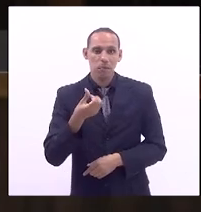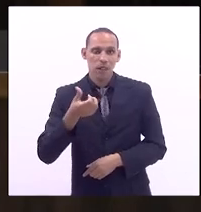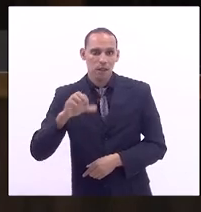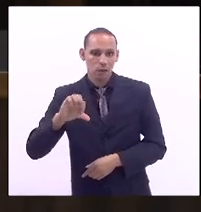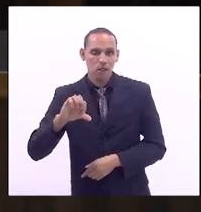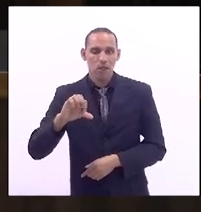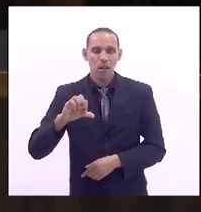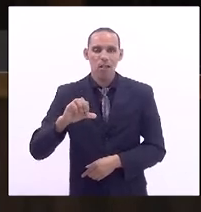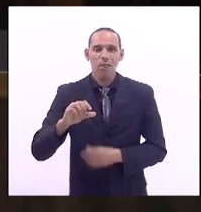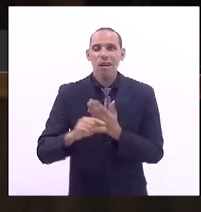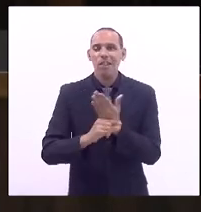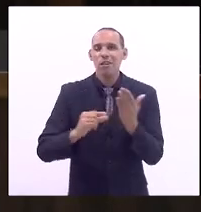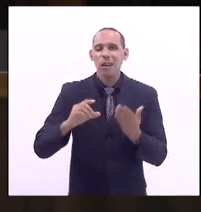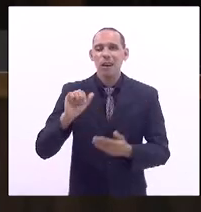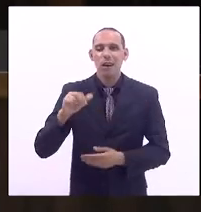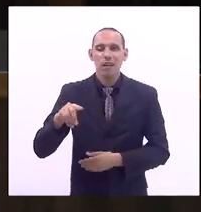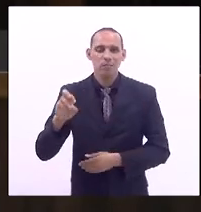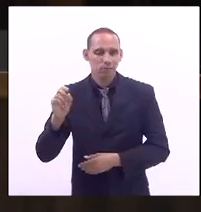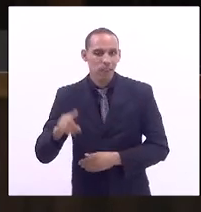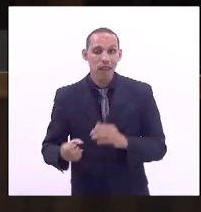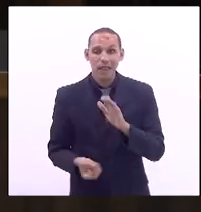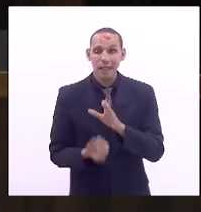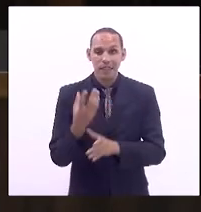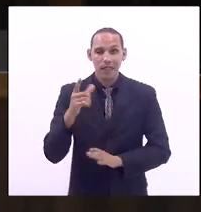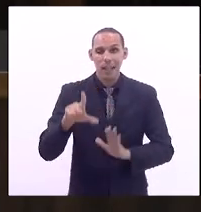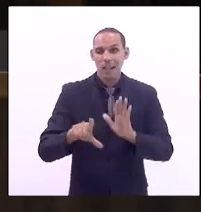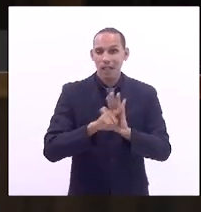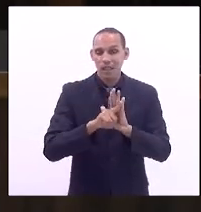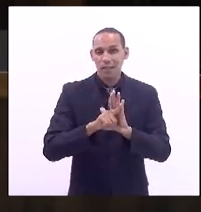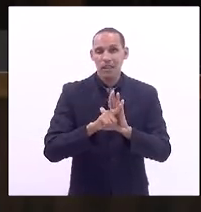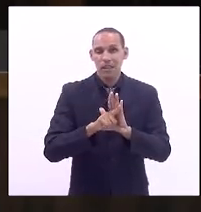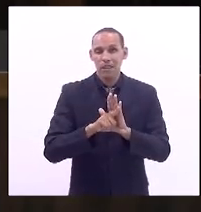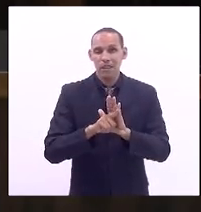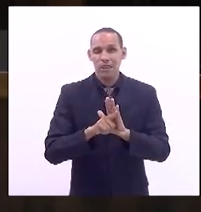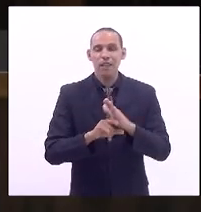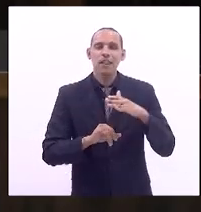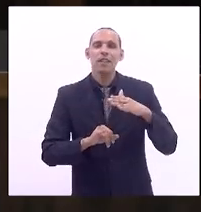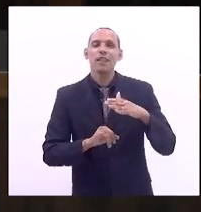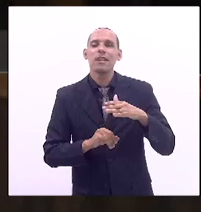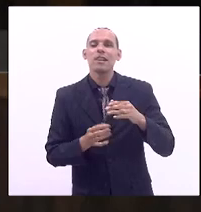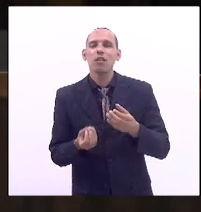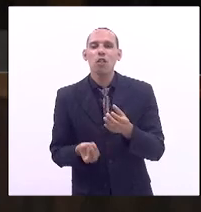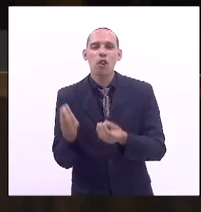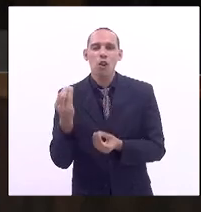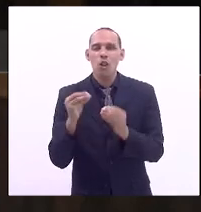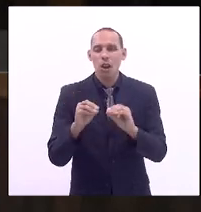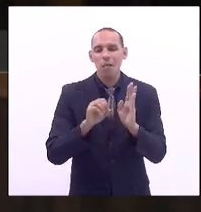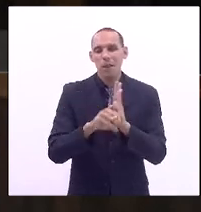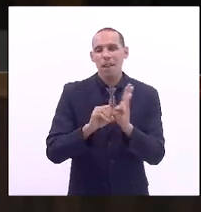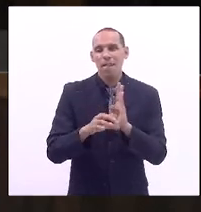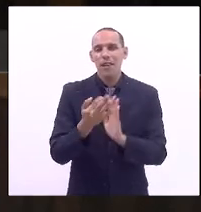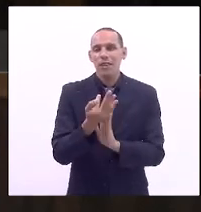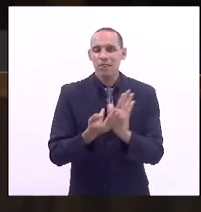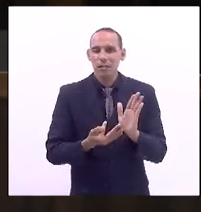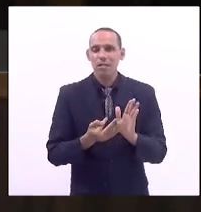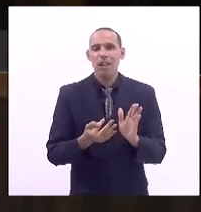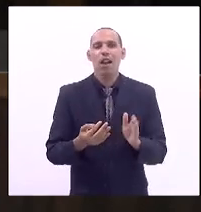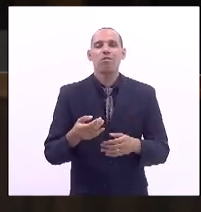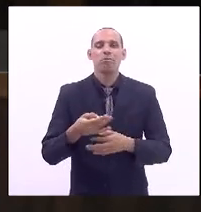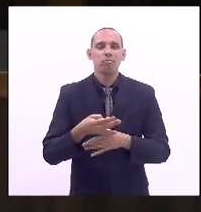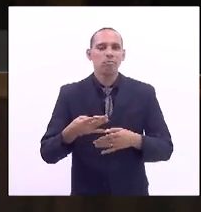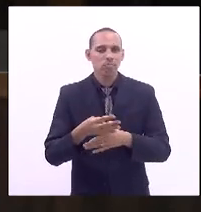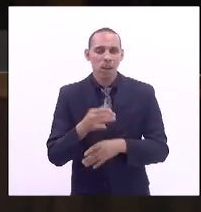de autoria do deputado André Corrêa que queria legislação institui o benefício fiscal a cidade fluminense dá outras disposições